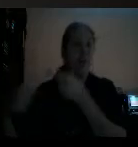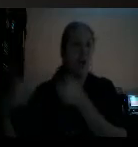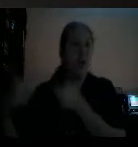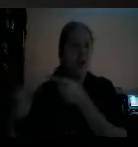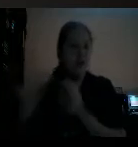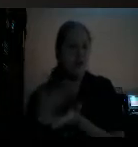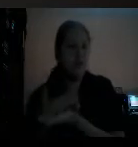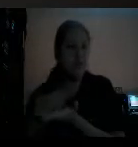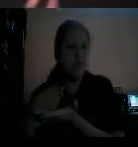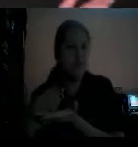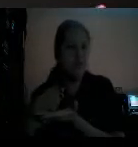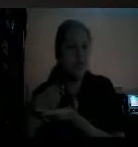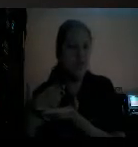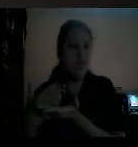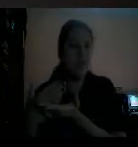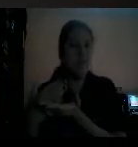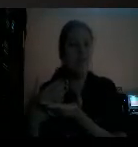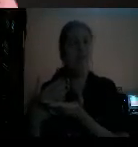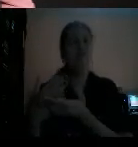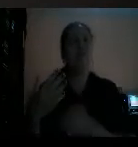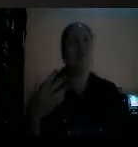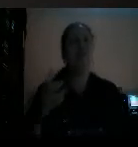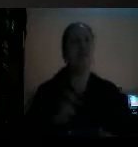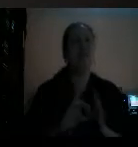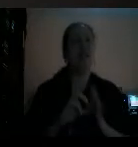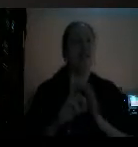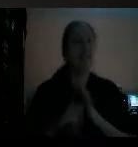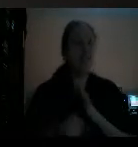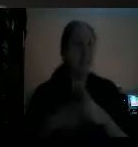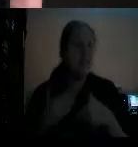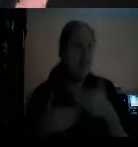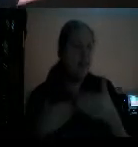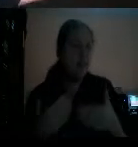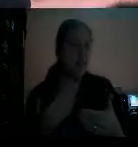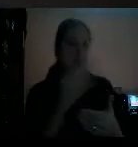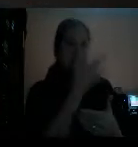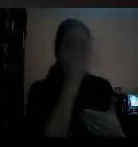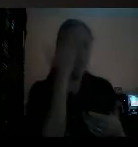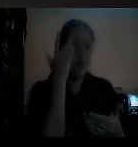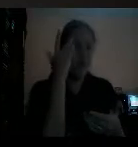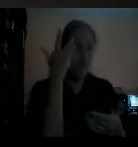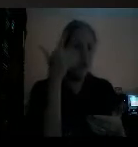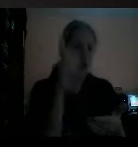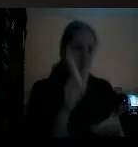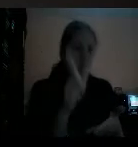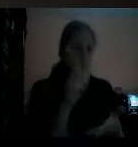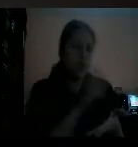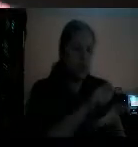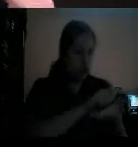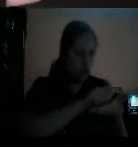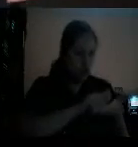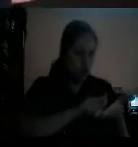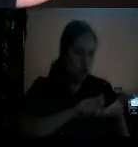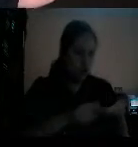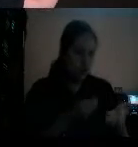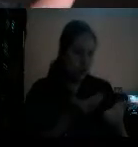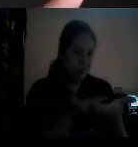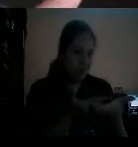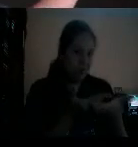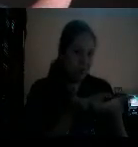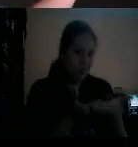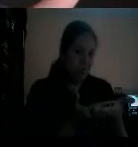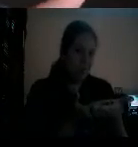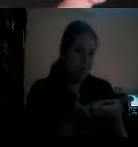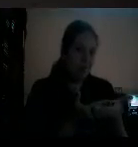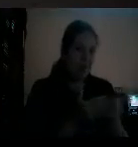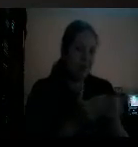Dos teóricos da geopolítica. Isso, né? De um lado, o pessoal da Heartland, a ideia de você ter uma enorme